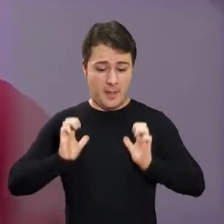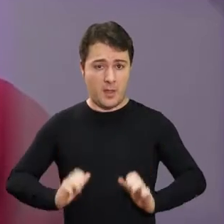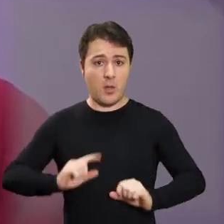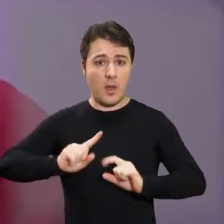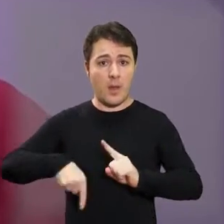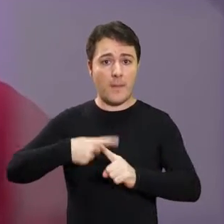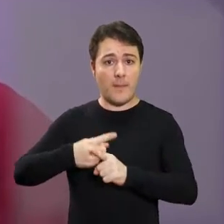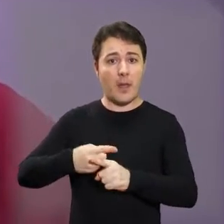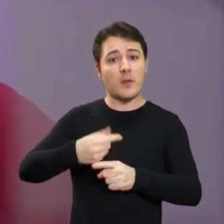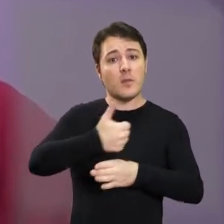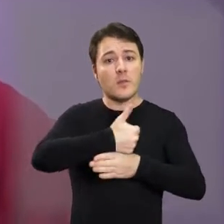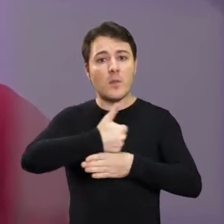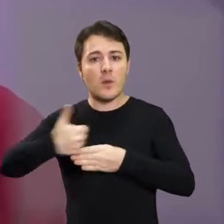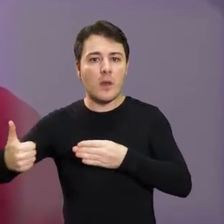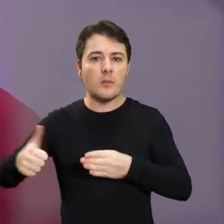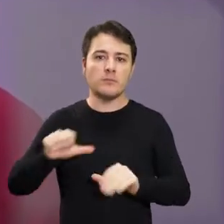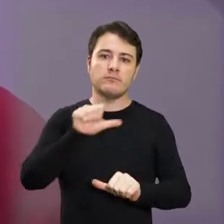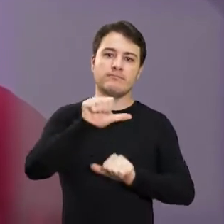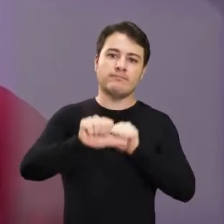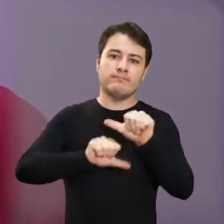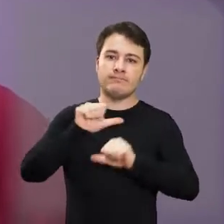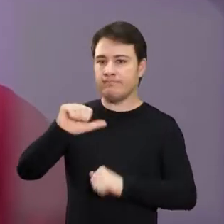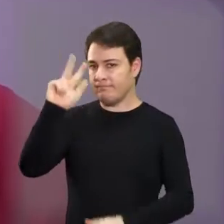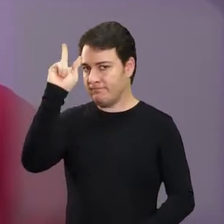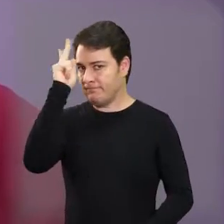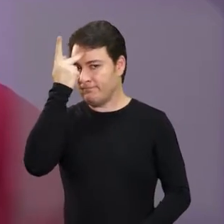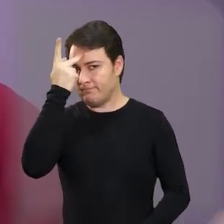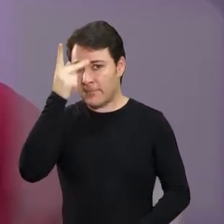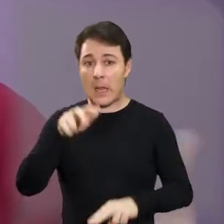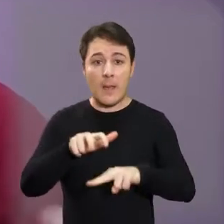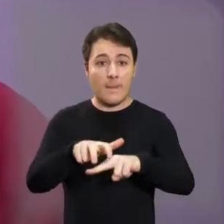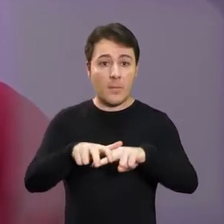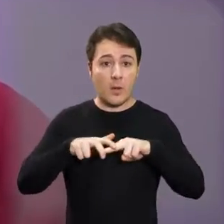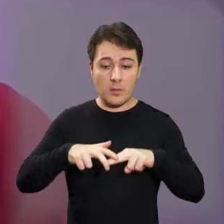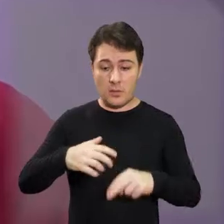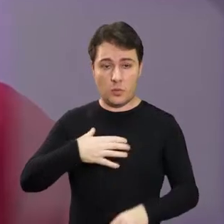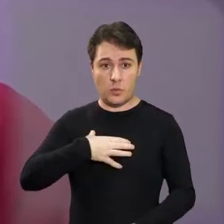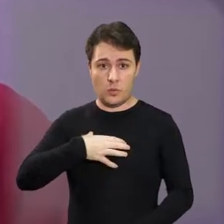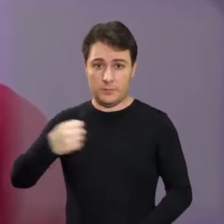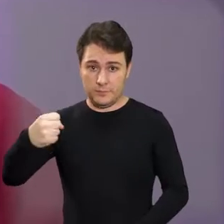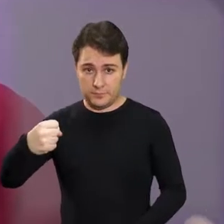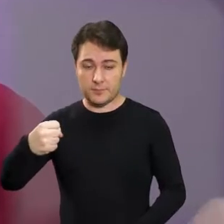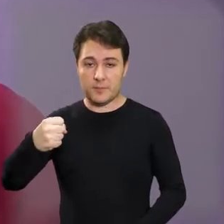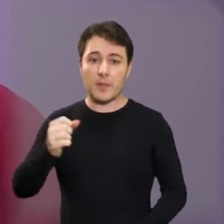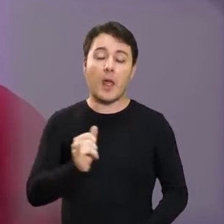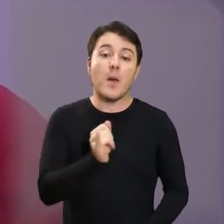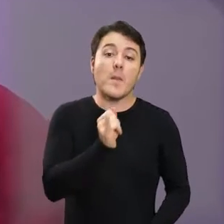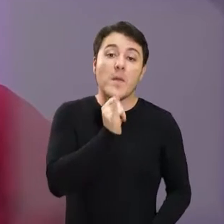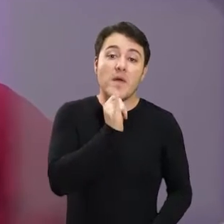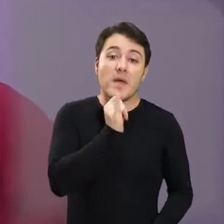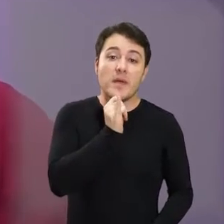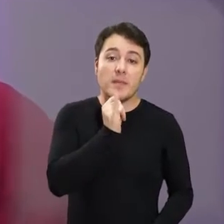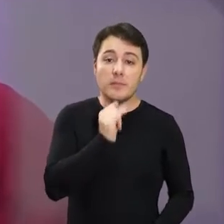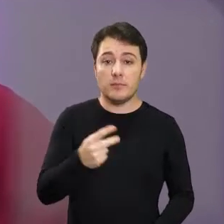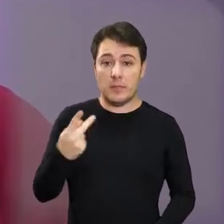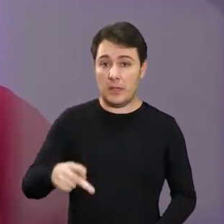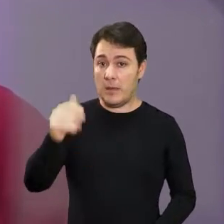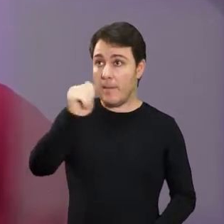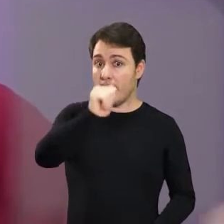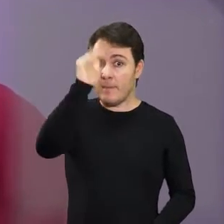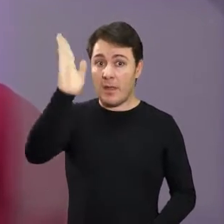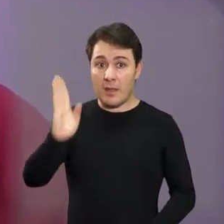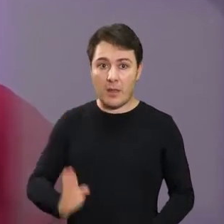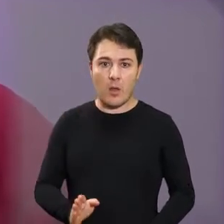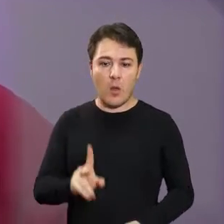aí da sociedade e do momento histórico que a gente está inserido. Muda também o senso moral e ético das